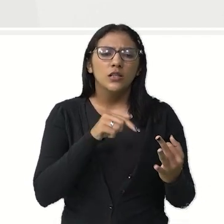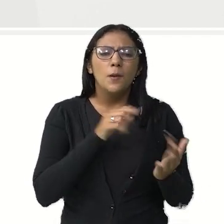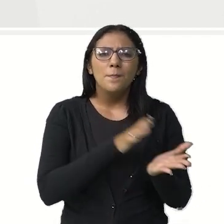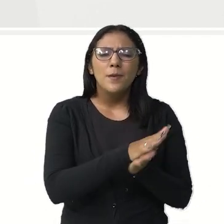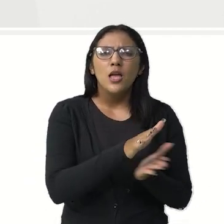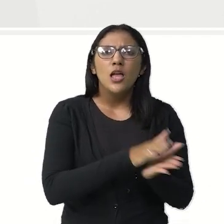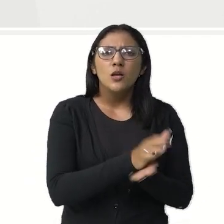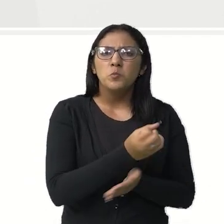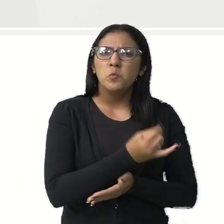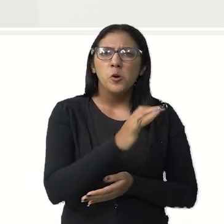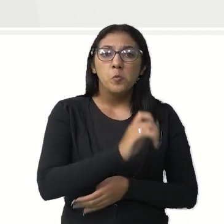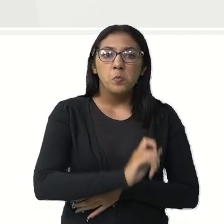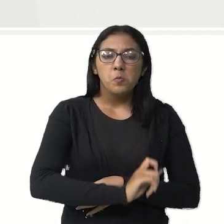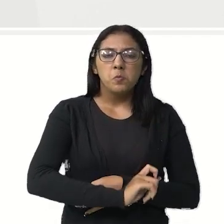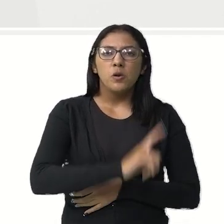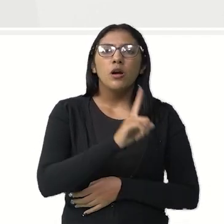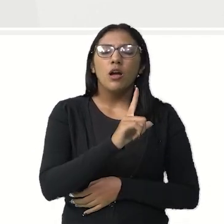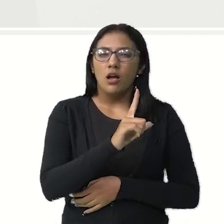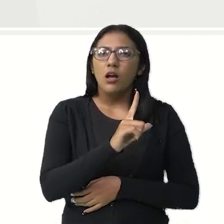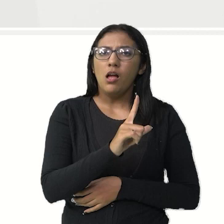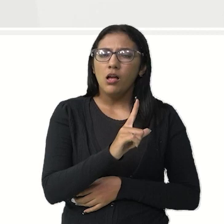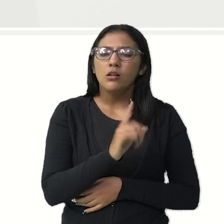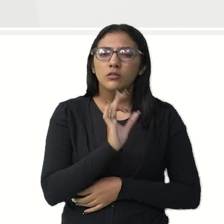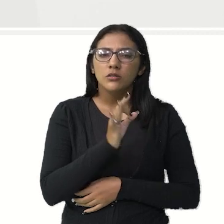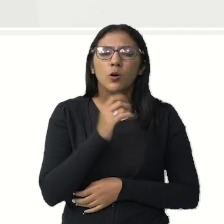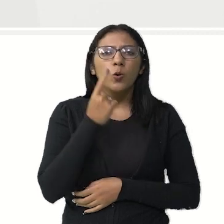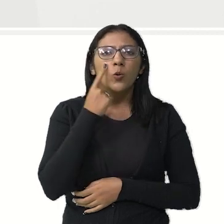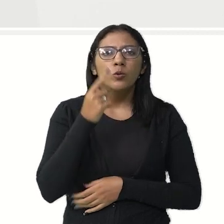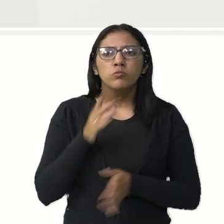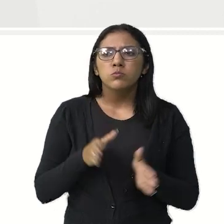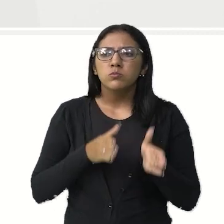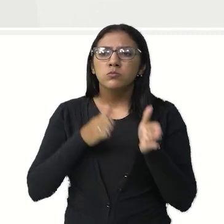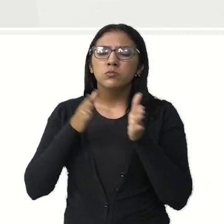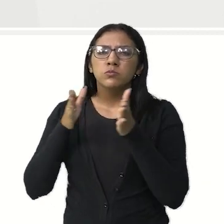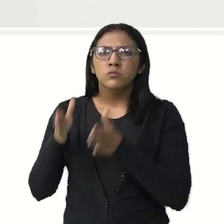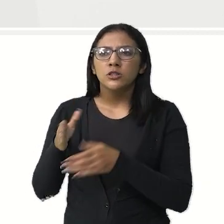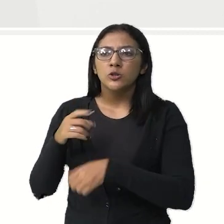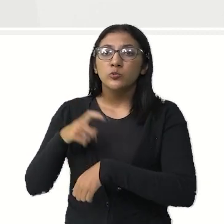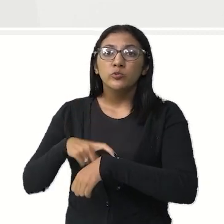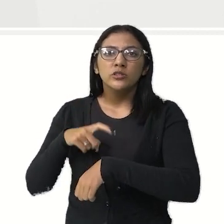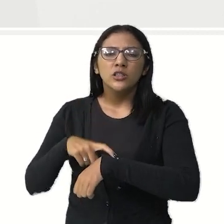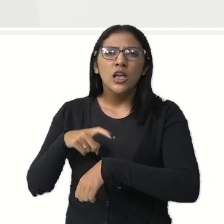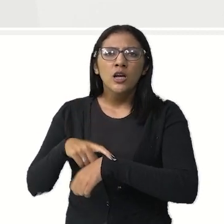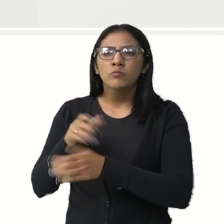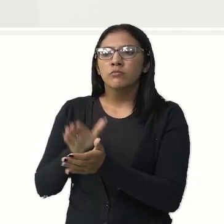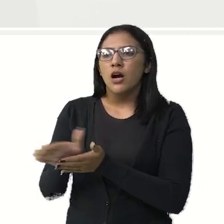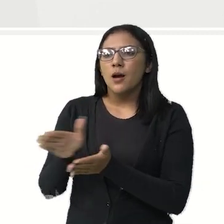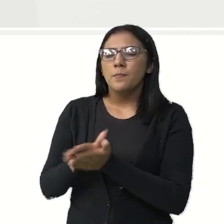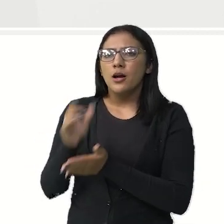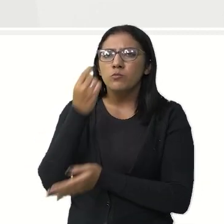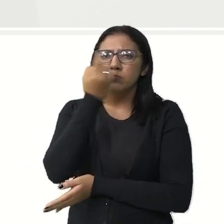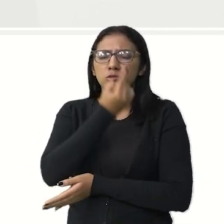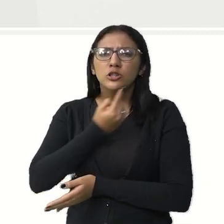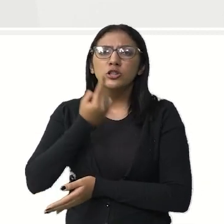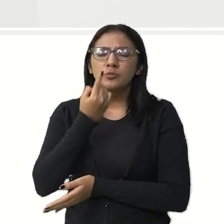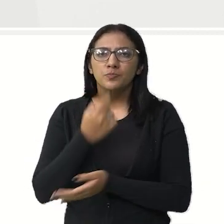é? Se eu aumentar a quantidade de impressoras, o que acontece, então, com o tempo de impressão? Se eu aumento a quantidade de